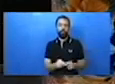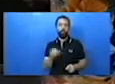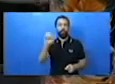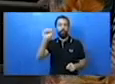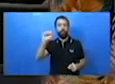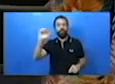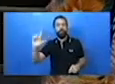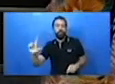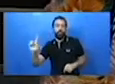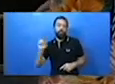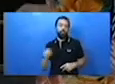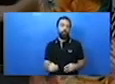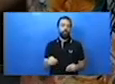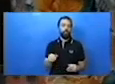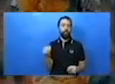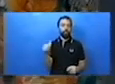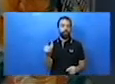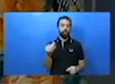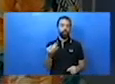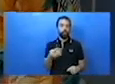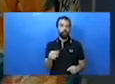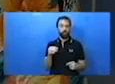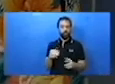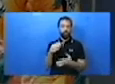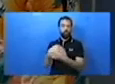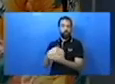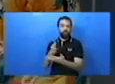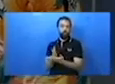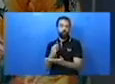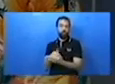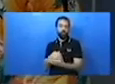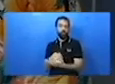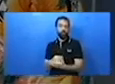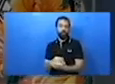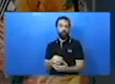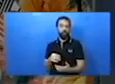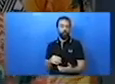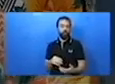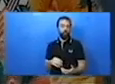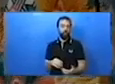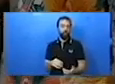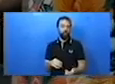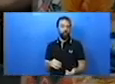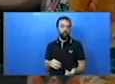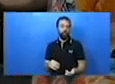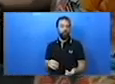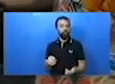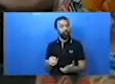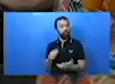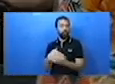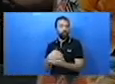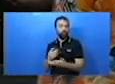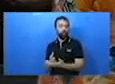quantas partes, vou colocar. Como é denominada cada parte do meu todo? Cada